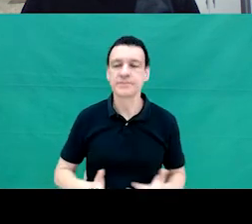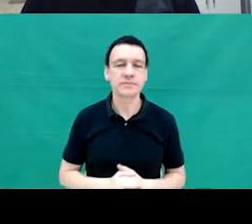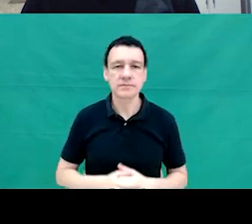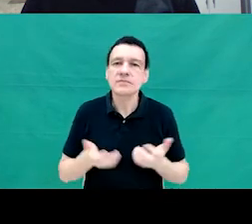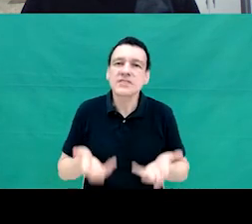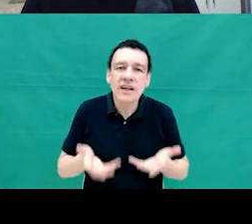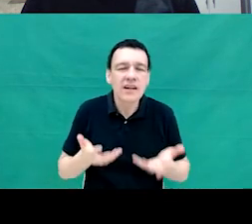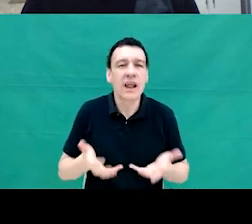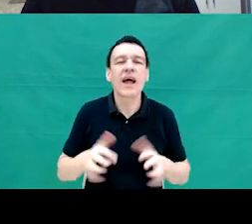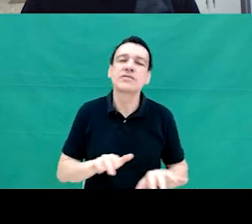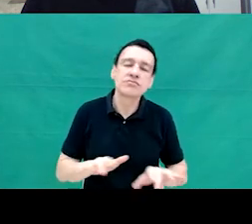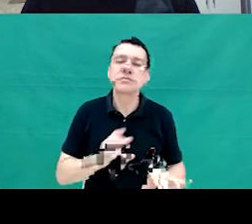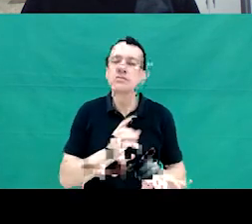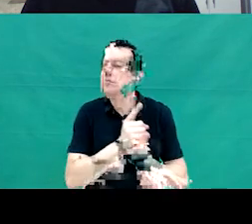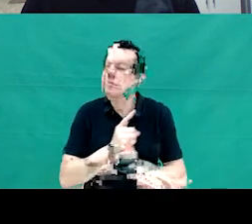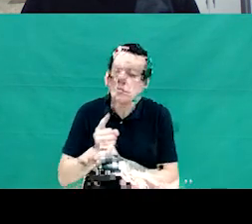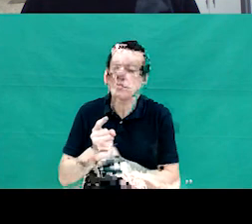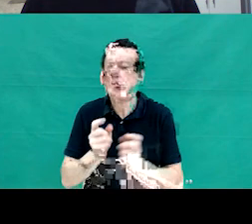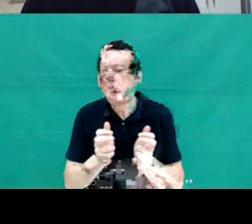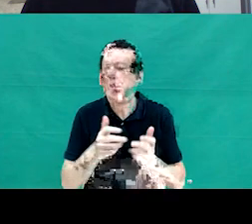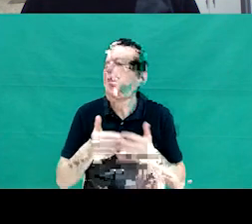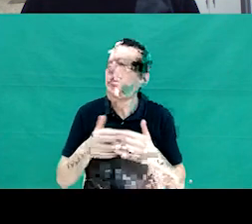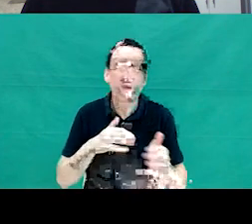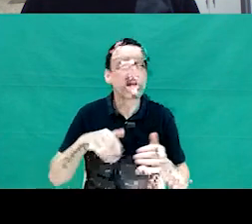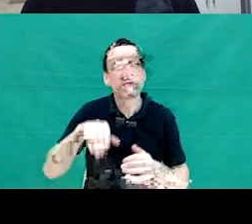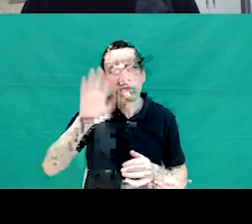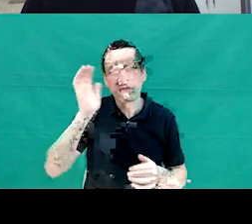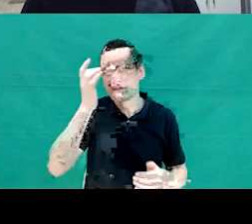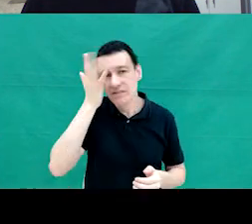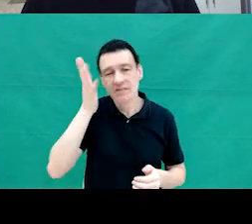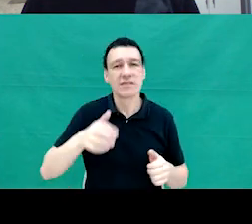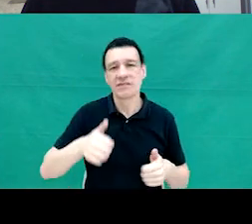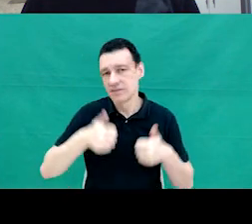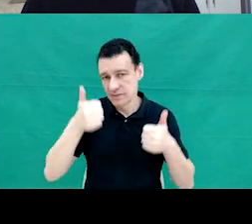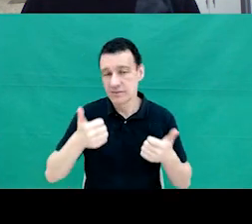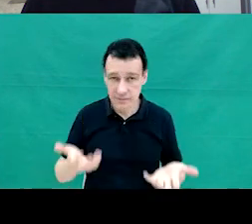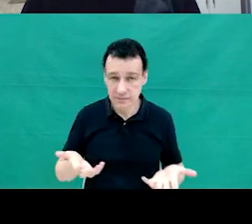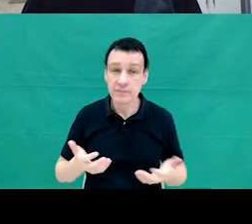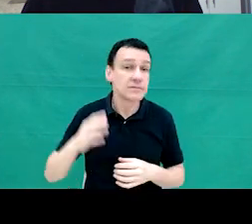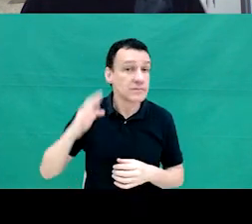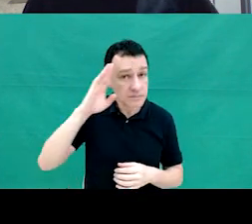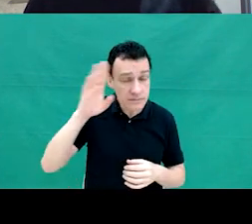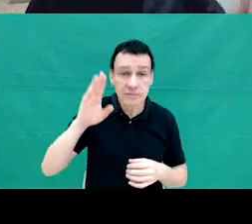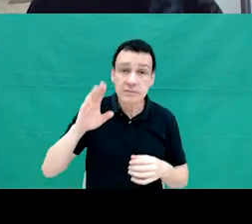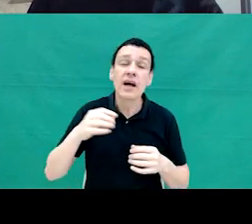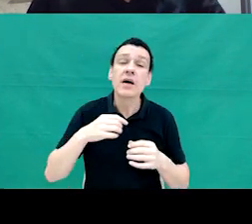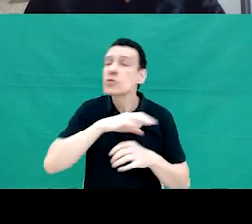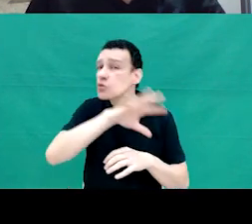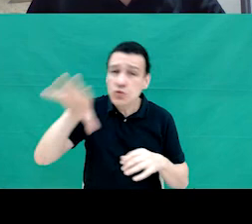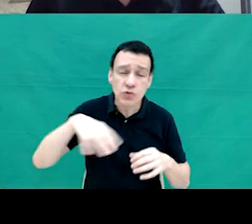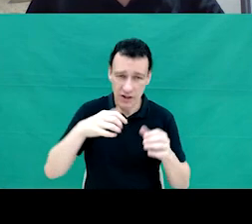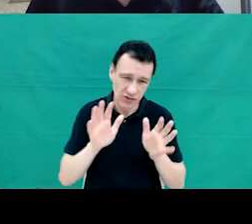nossa ideia foi mostrar que, sim, é possível você construir uma aplicação